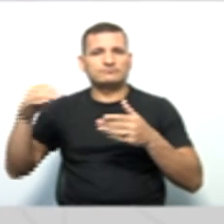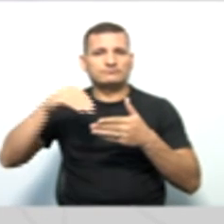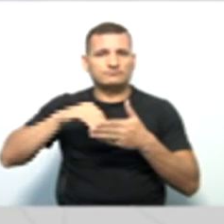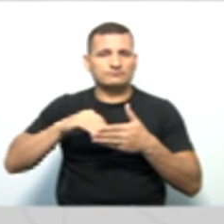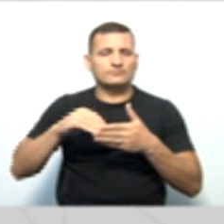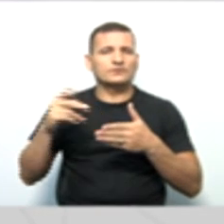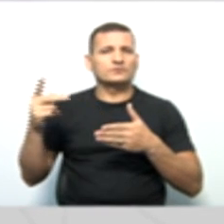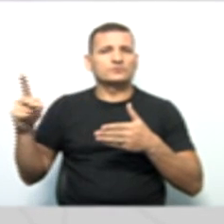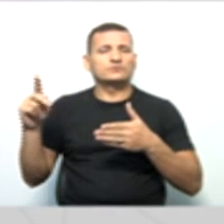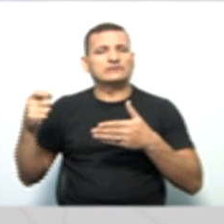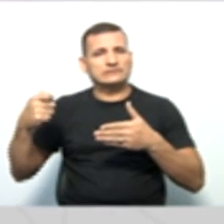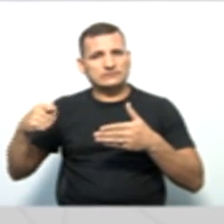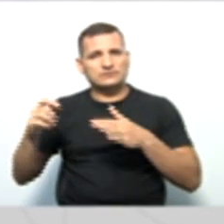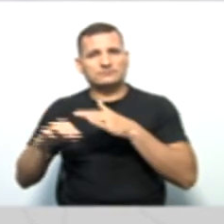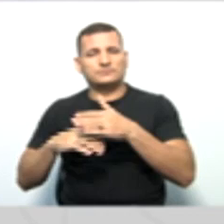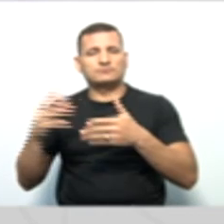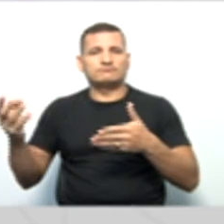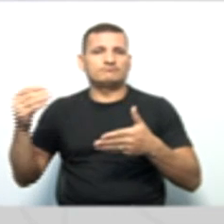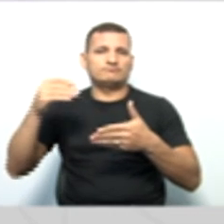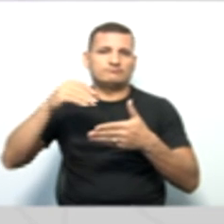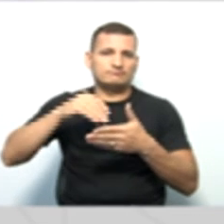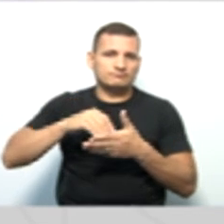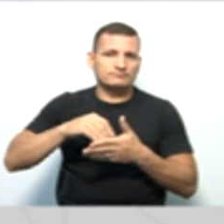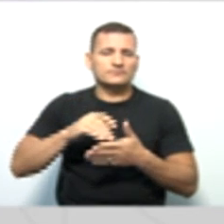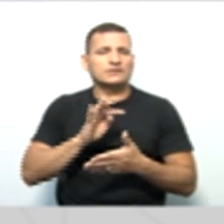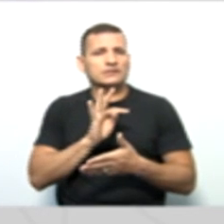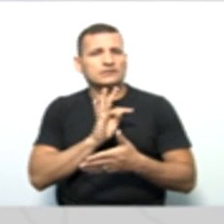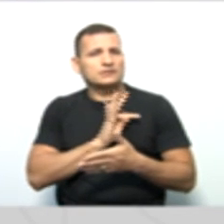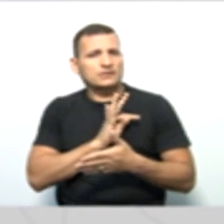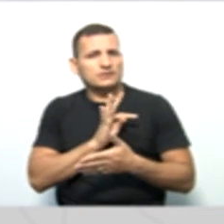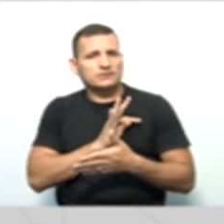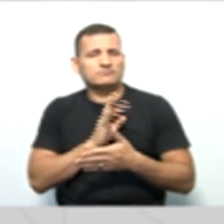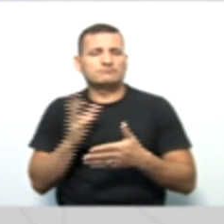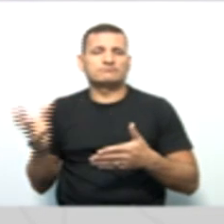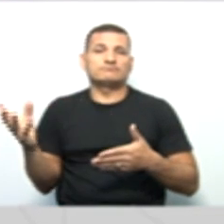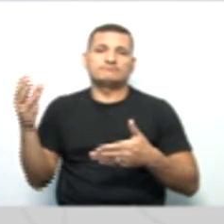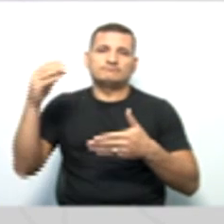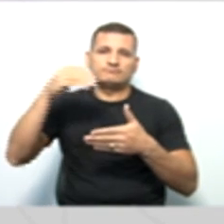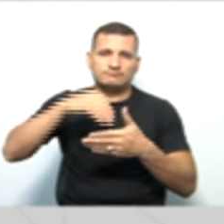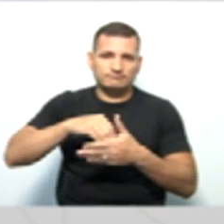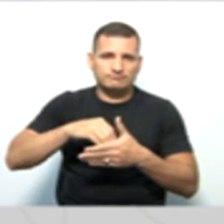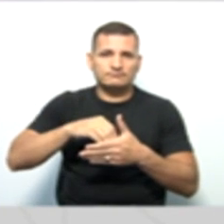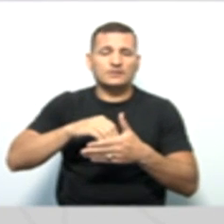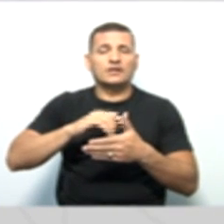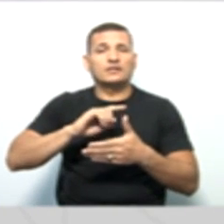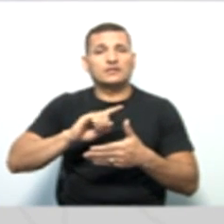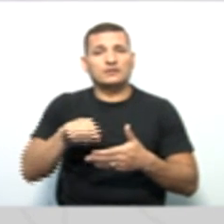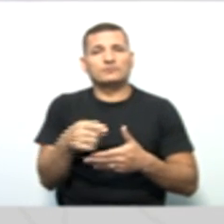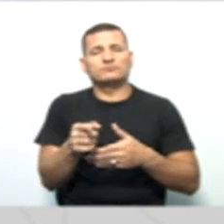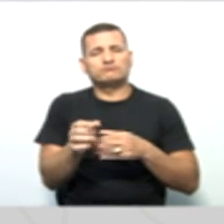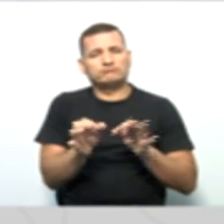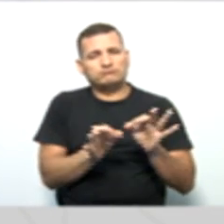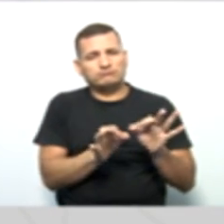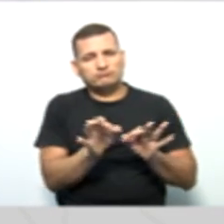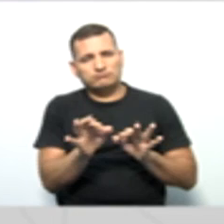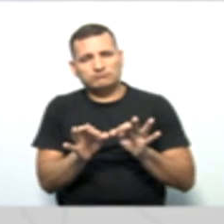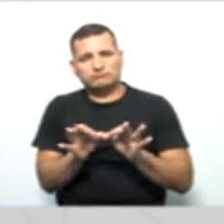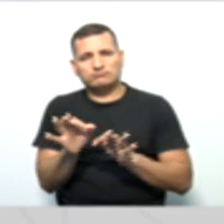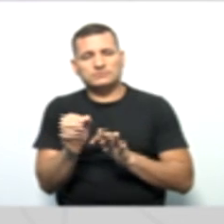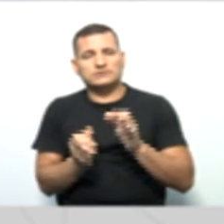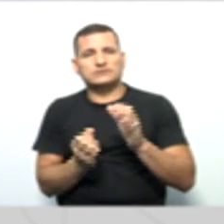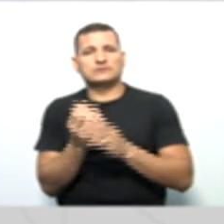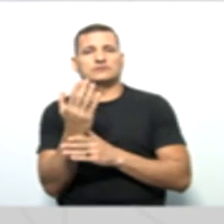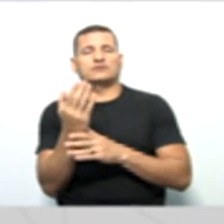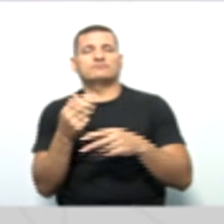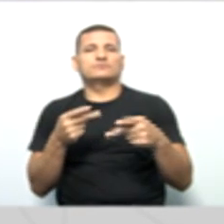as considerações técnicas unem-se na formulação de um produto ou sistema, né? Muito parecido também com a resposta que a